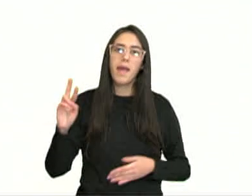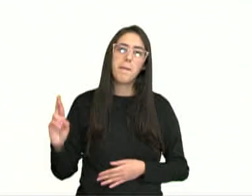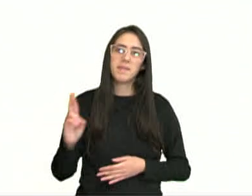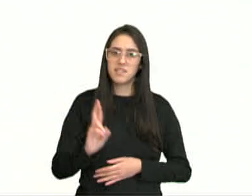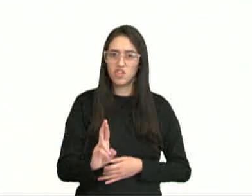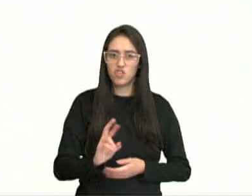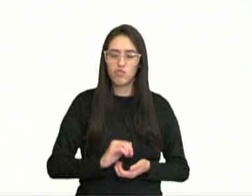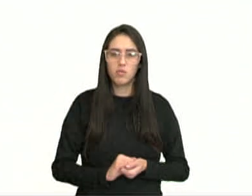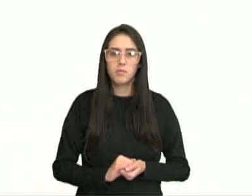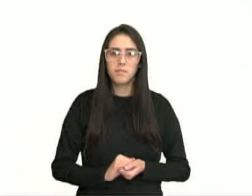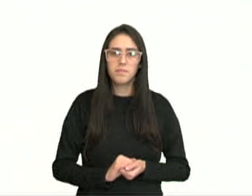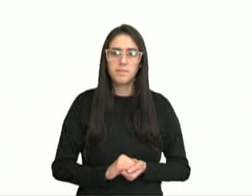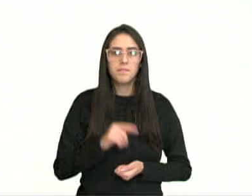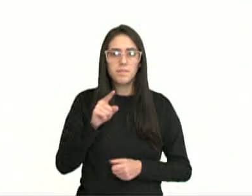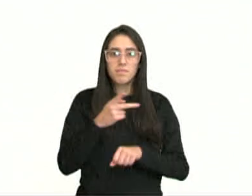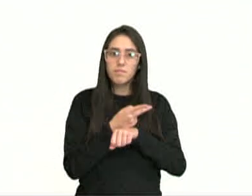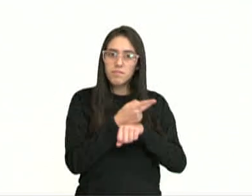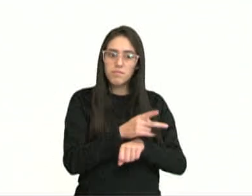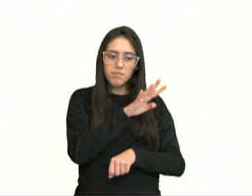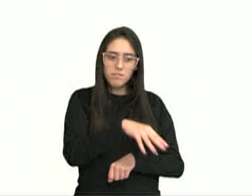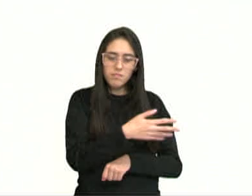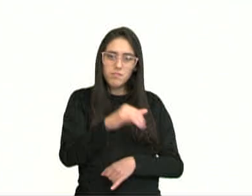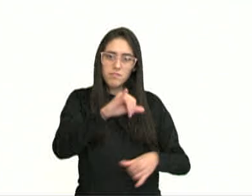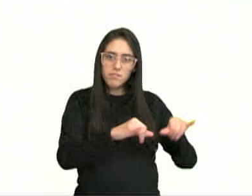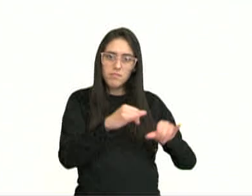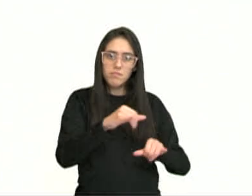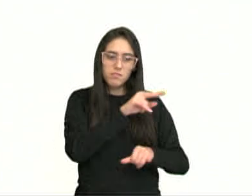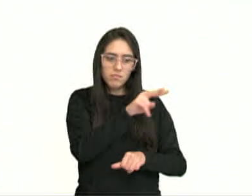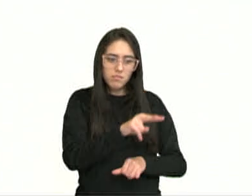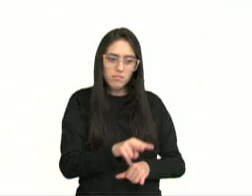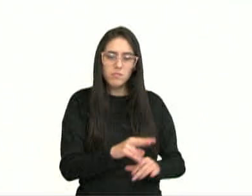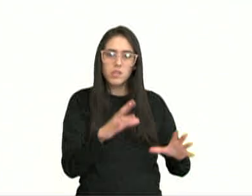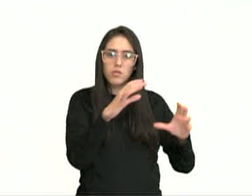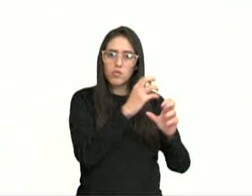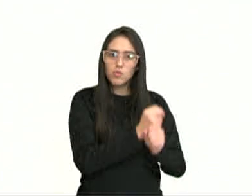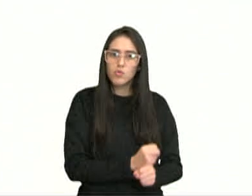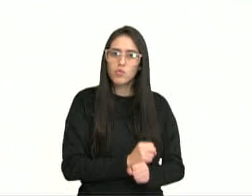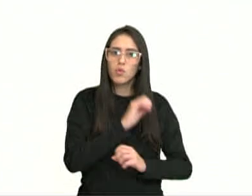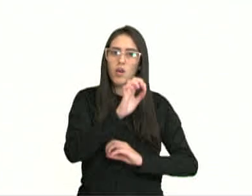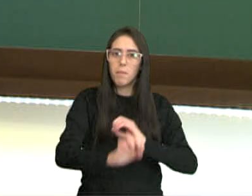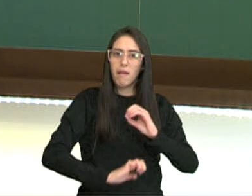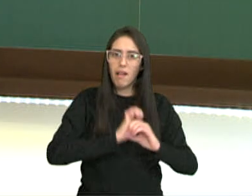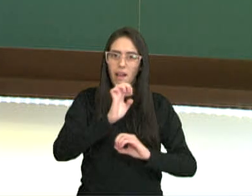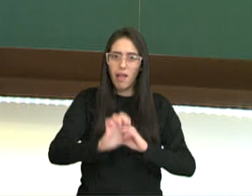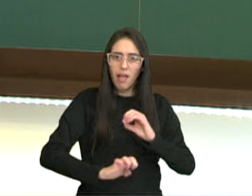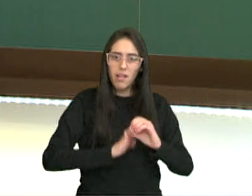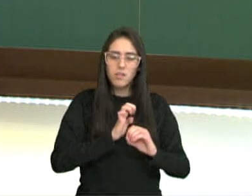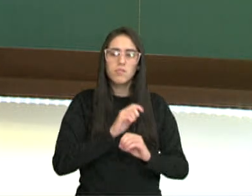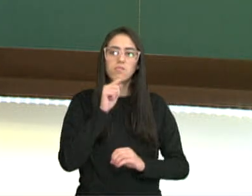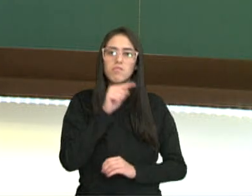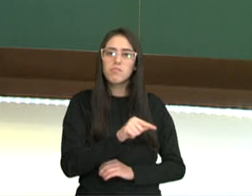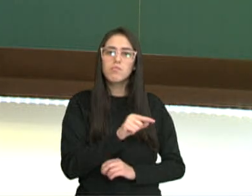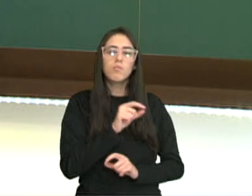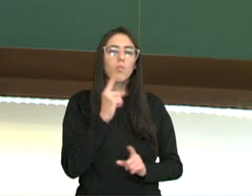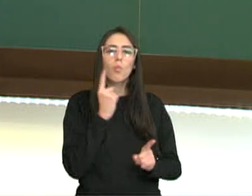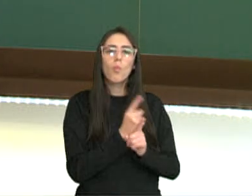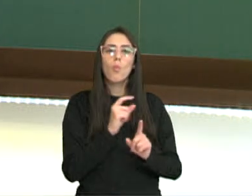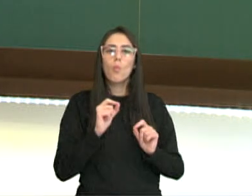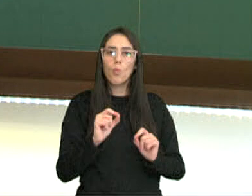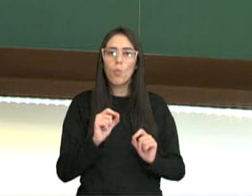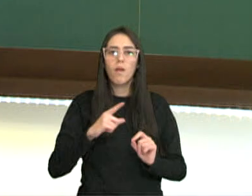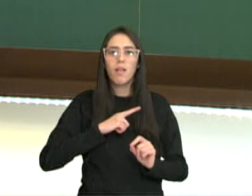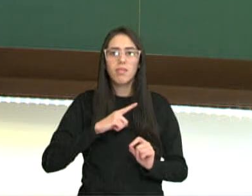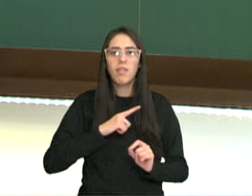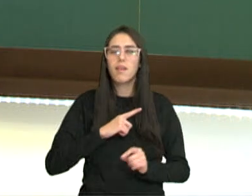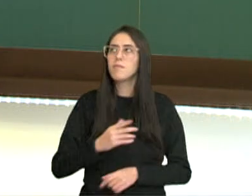representativo. Consultando a tabela periódica, fazendo a soma ali dos elétrons todos da distribuição, os nossos elementos